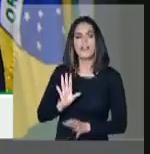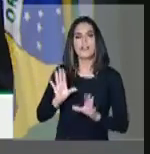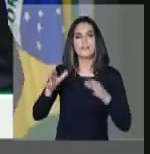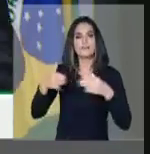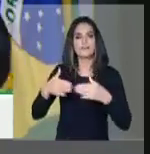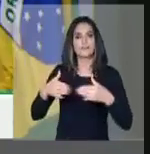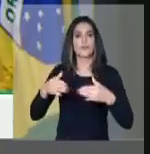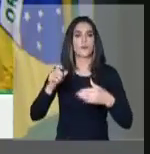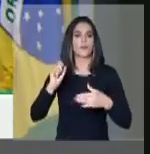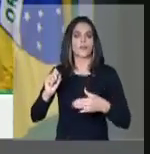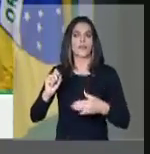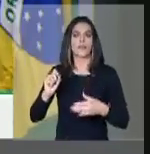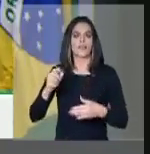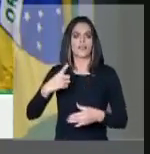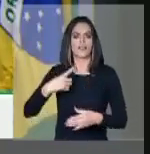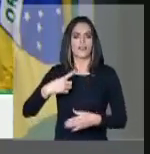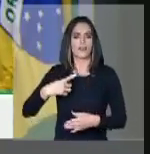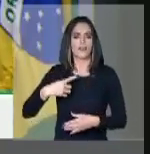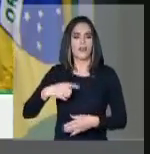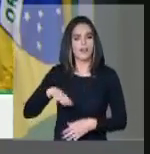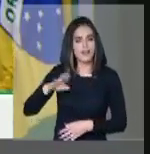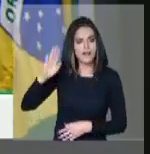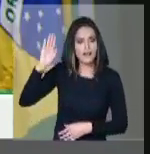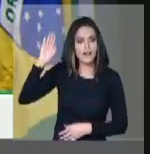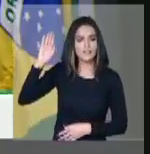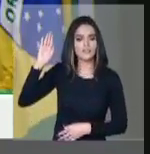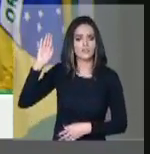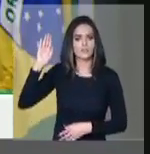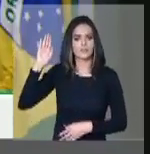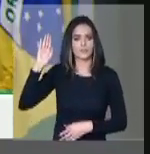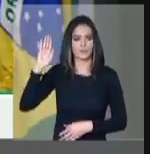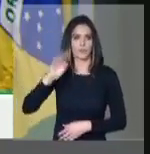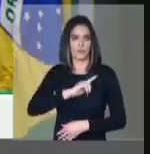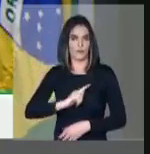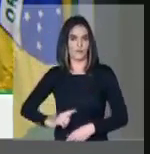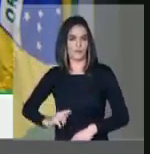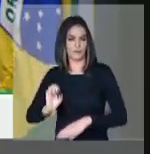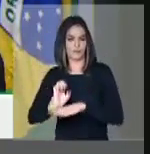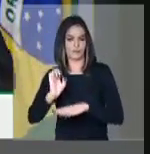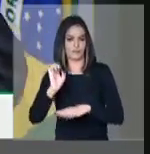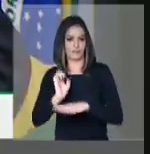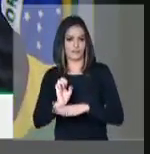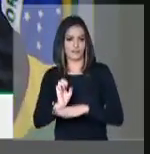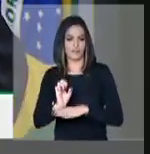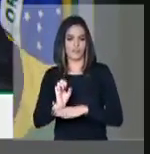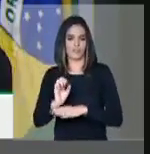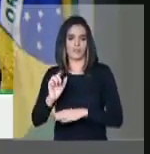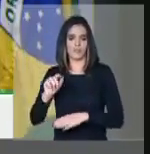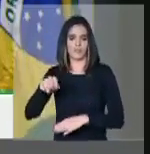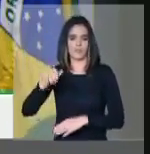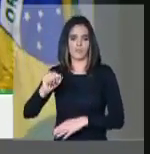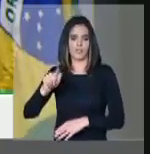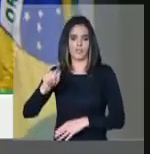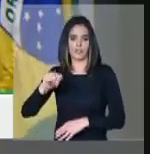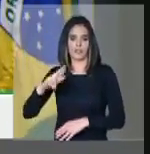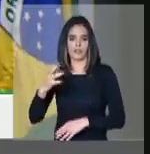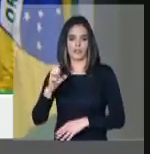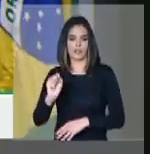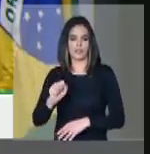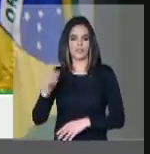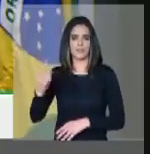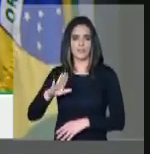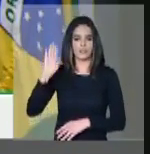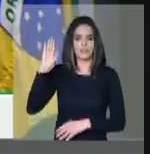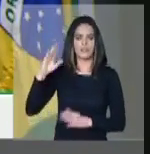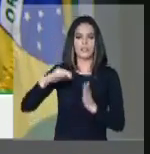convenção em que lançaram a candidatura de Antônio Balbino ao governo do Estado e o Garcia Magalhães ao Senado. Além de